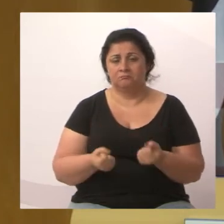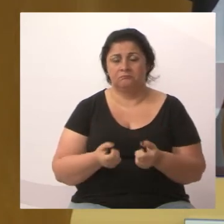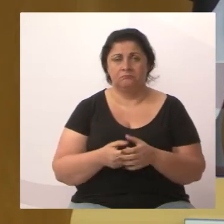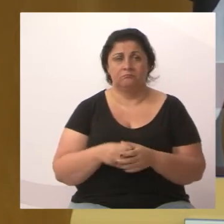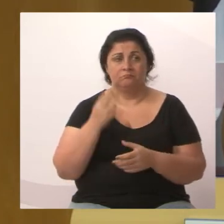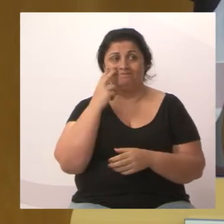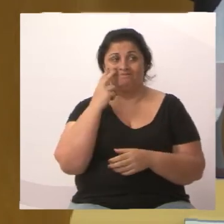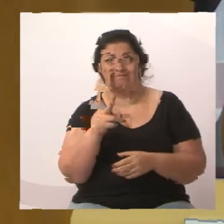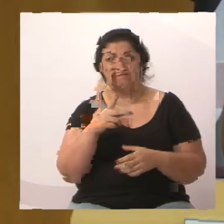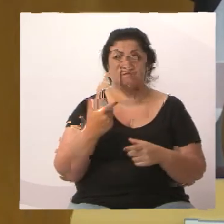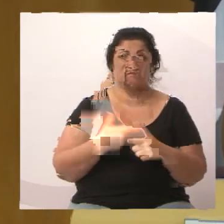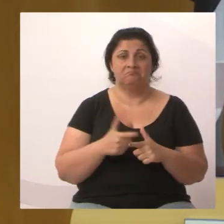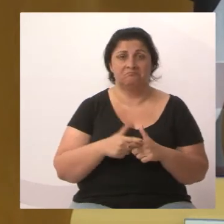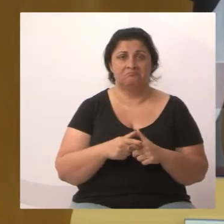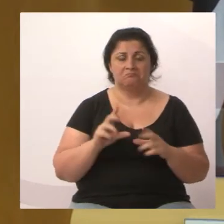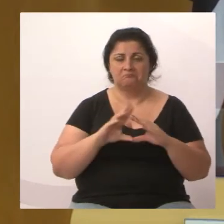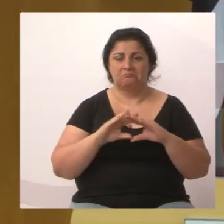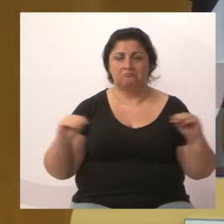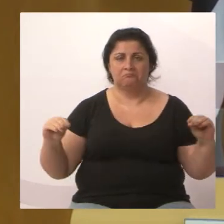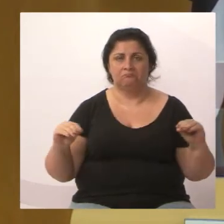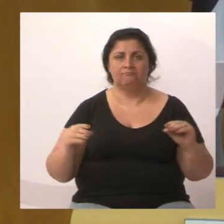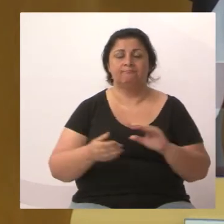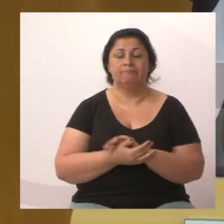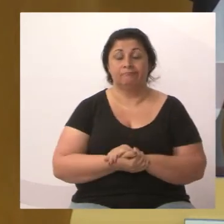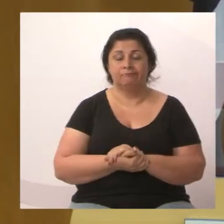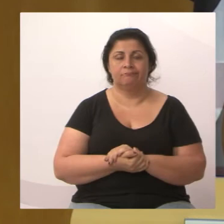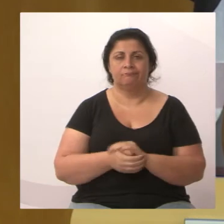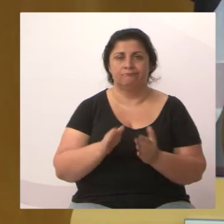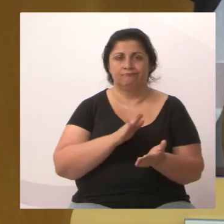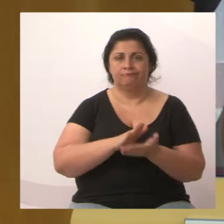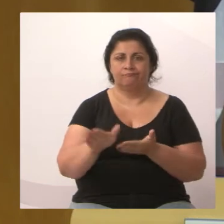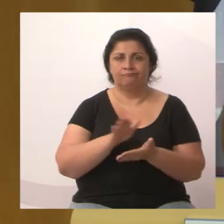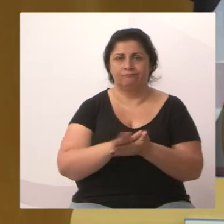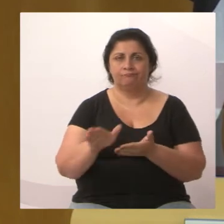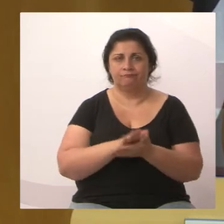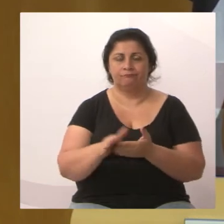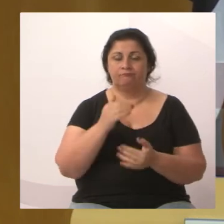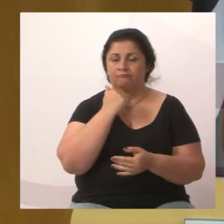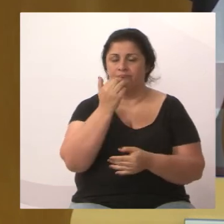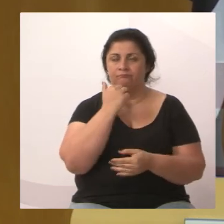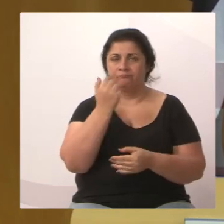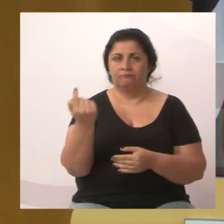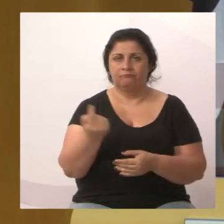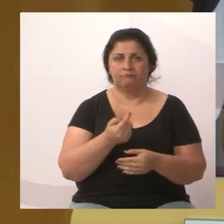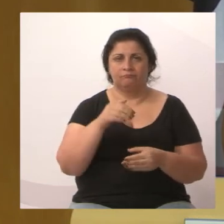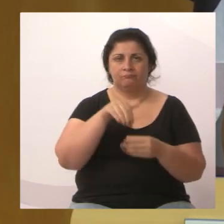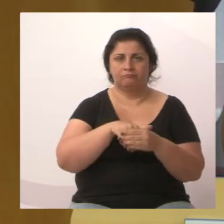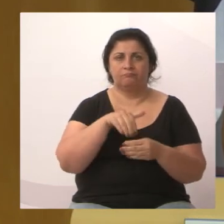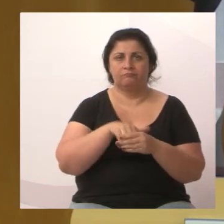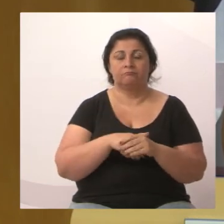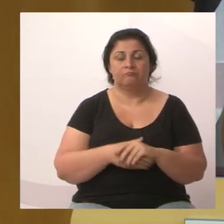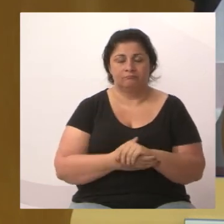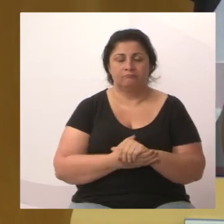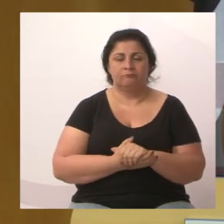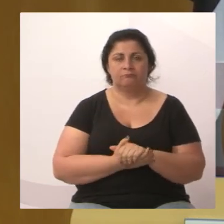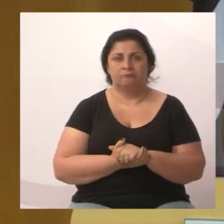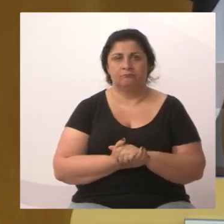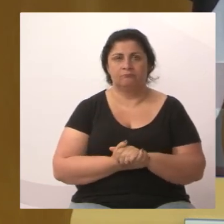que não tinha o quórum, se retiraram para poder deixar as coisas mais light,